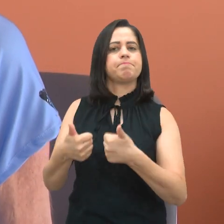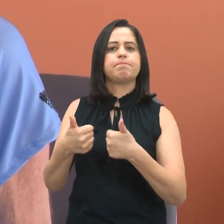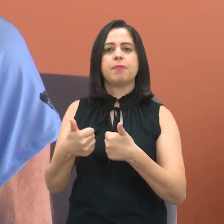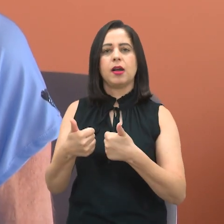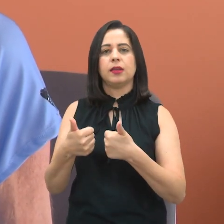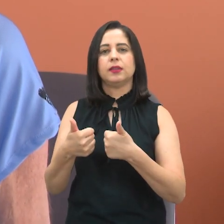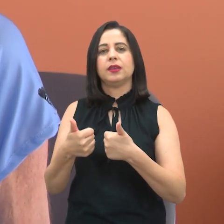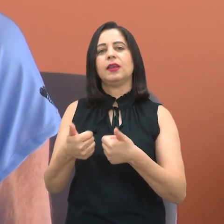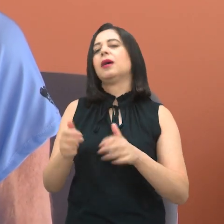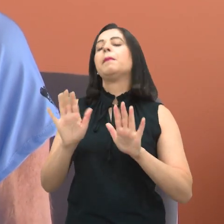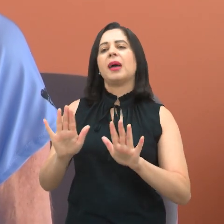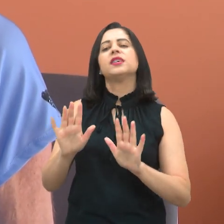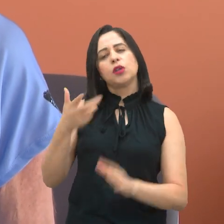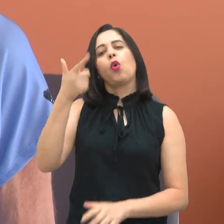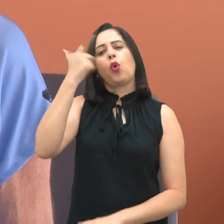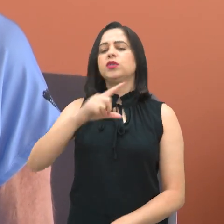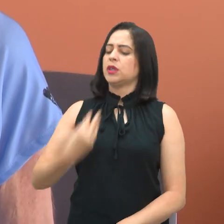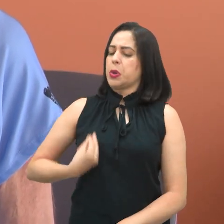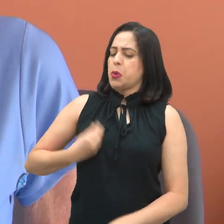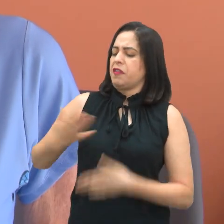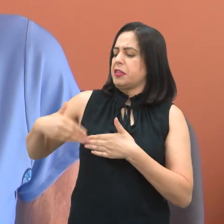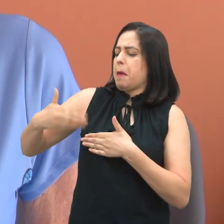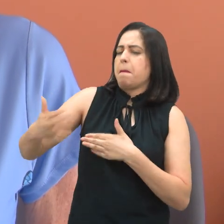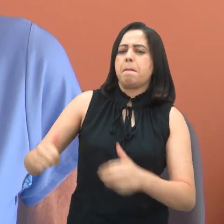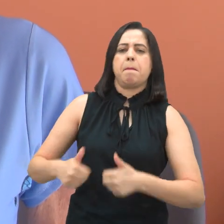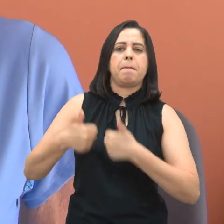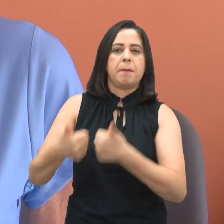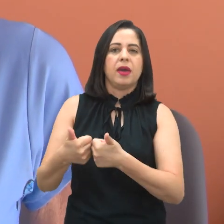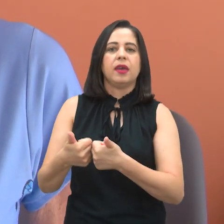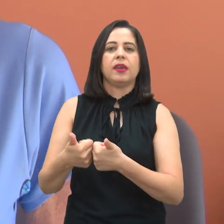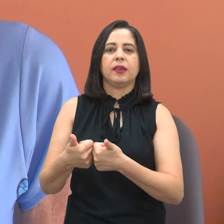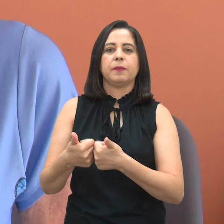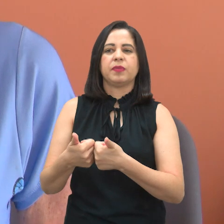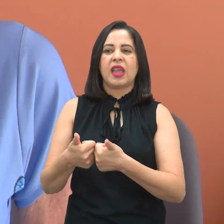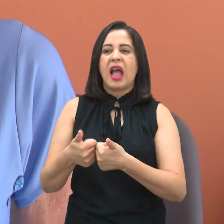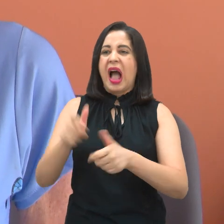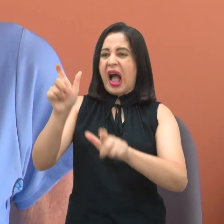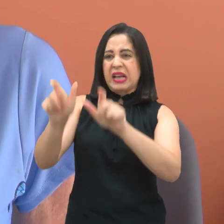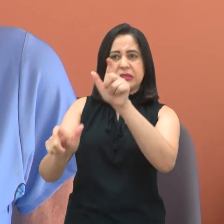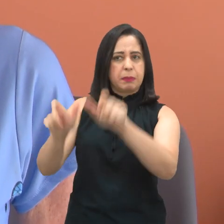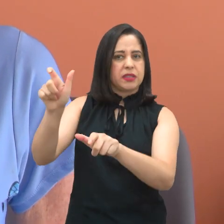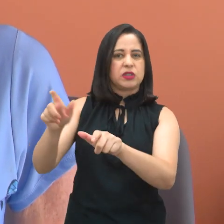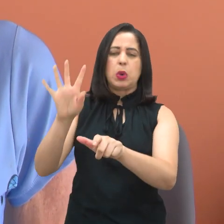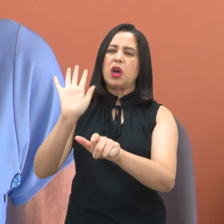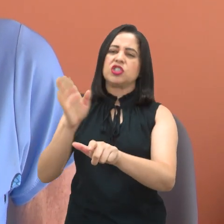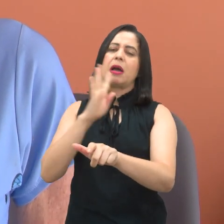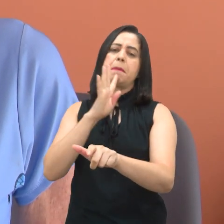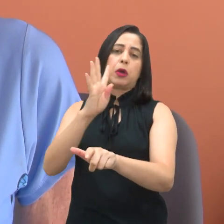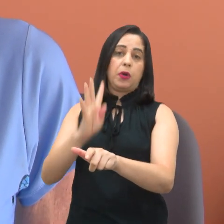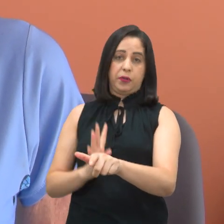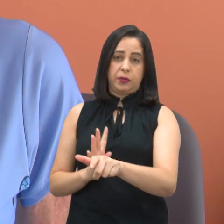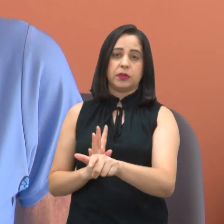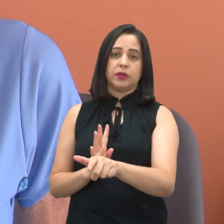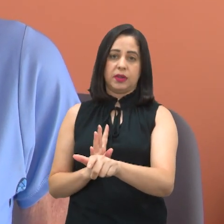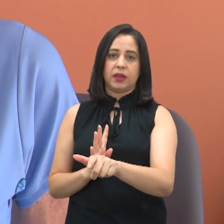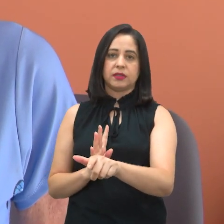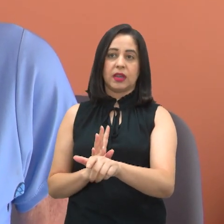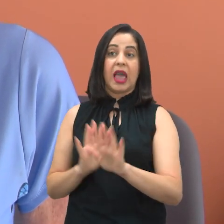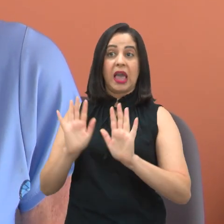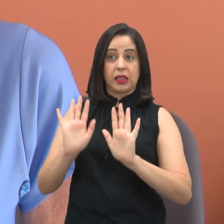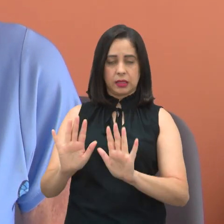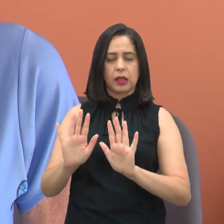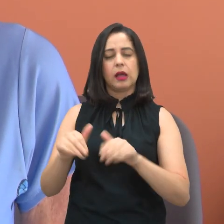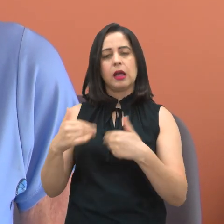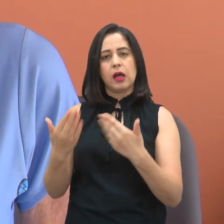que não é legal, mas dá para viver bem. E muito conhecida já em São José, aí eu fui procurada pelas coordenações